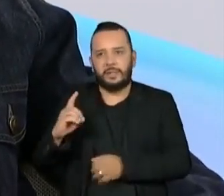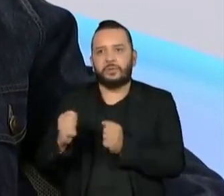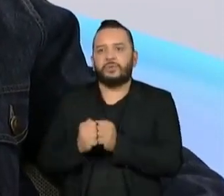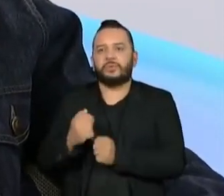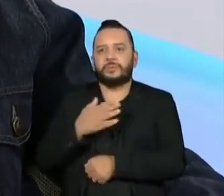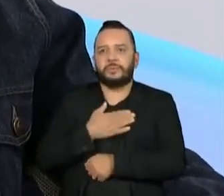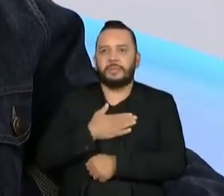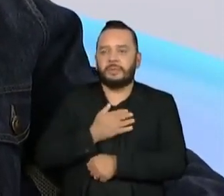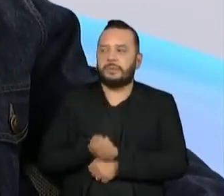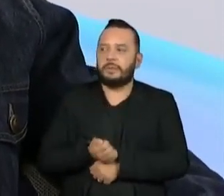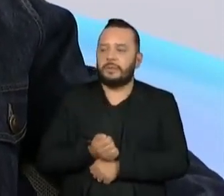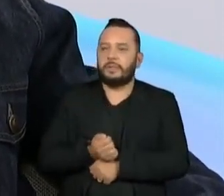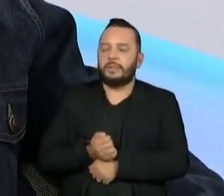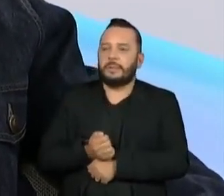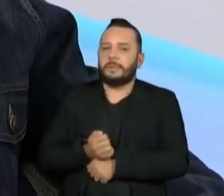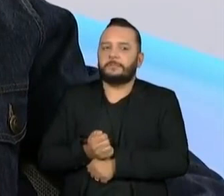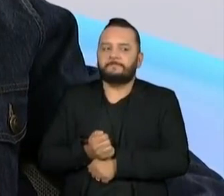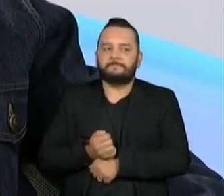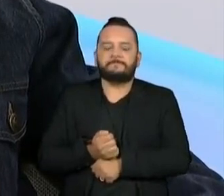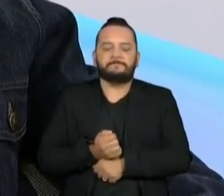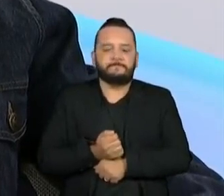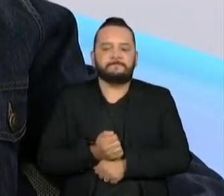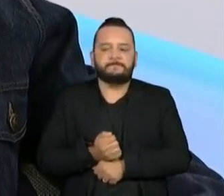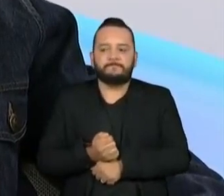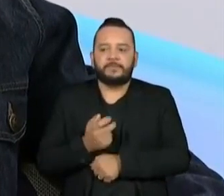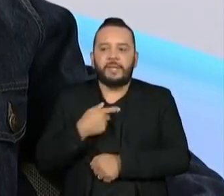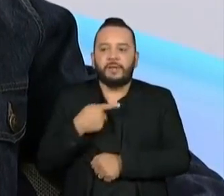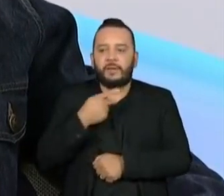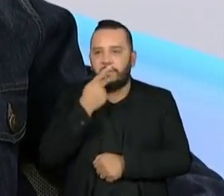estava falando sobre isso.